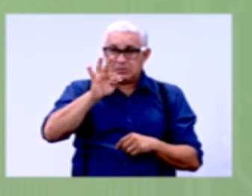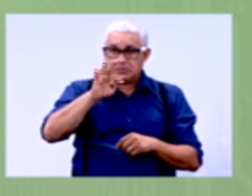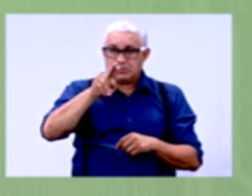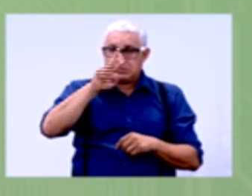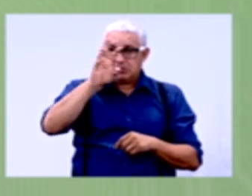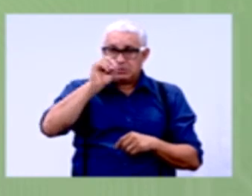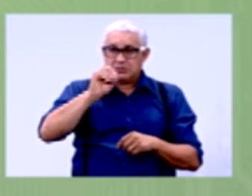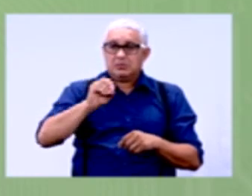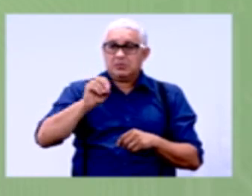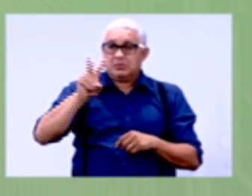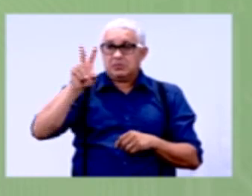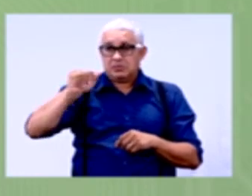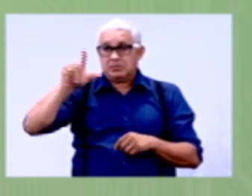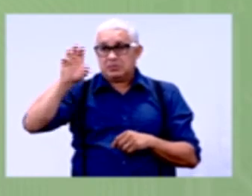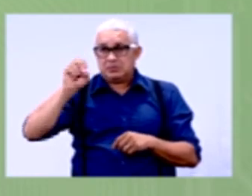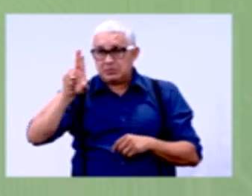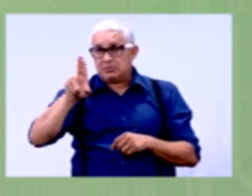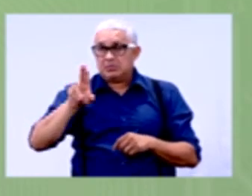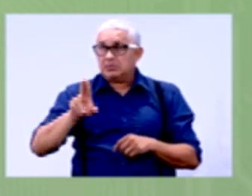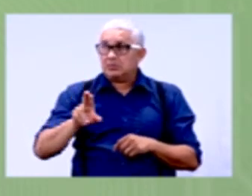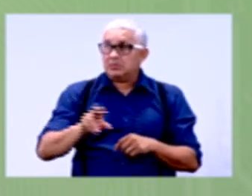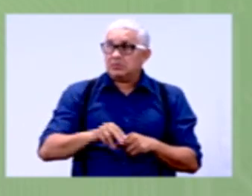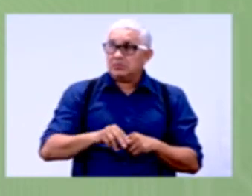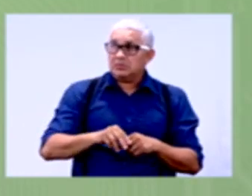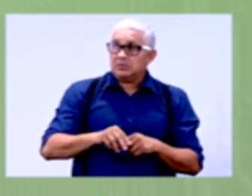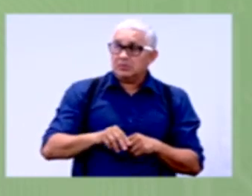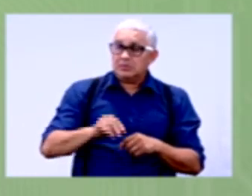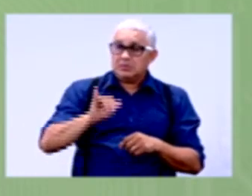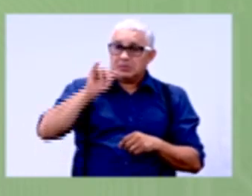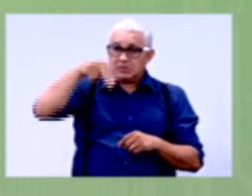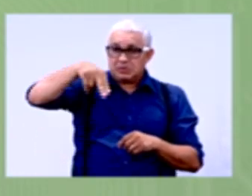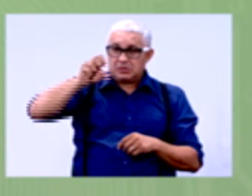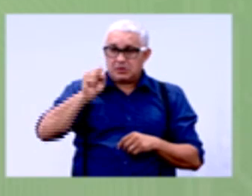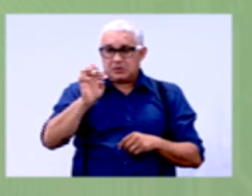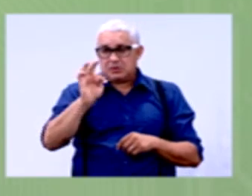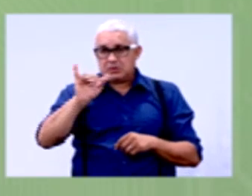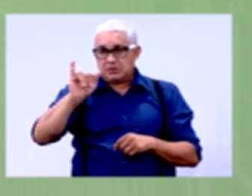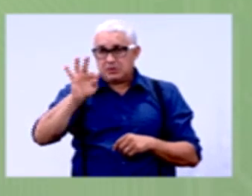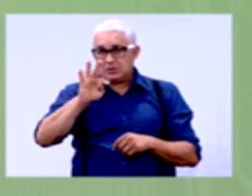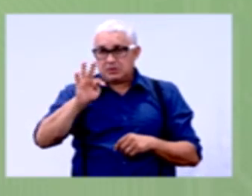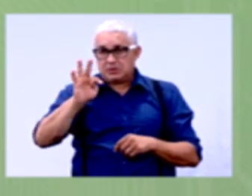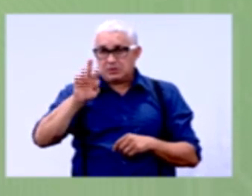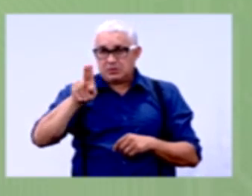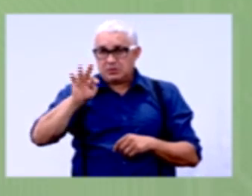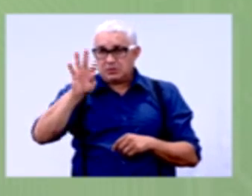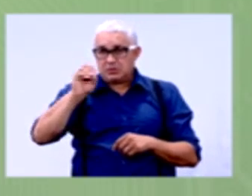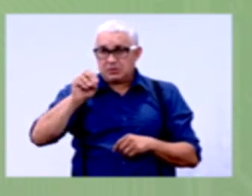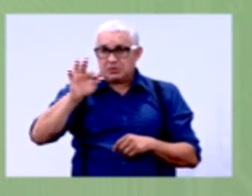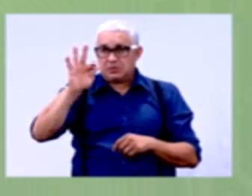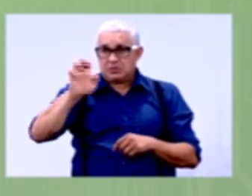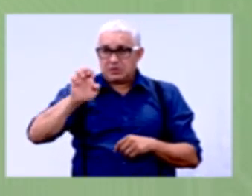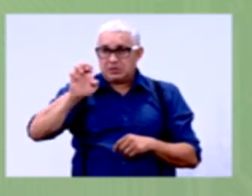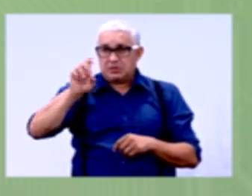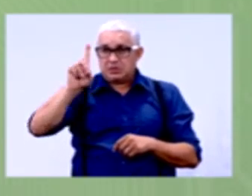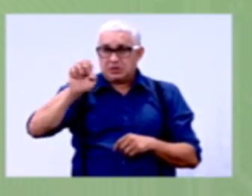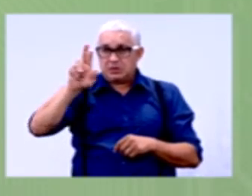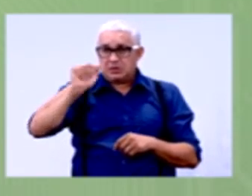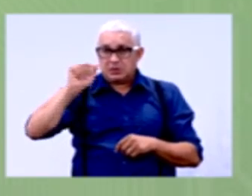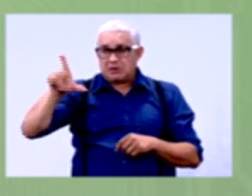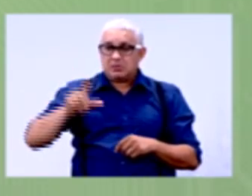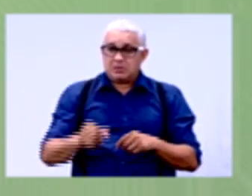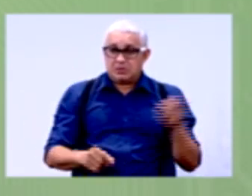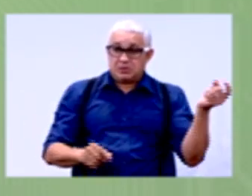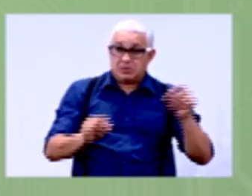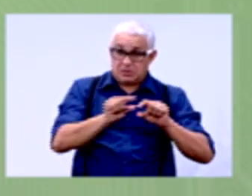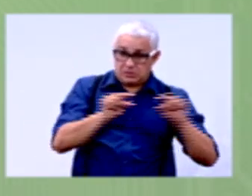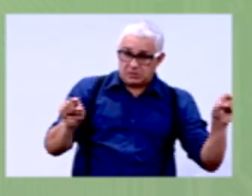Federal. A gente exibe um alerta, né, com o valor da chave, certo? Só que esse